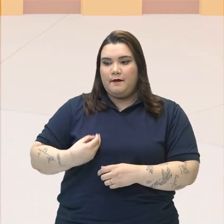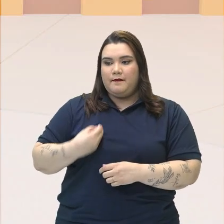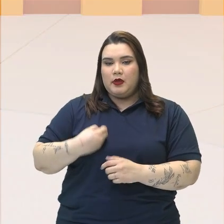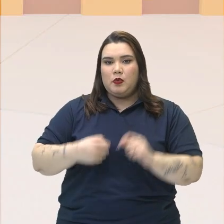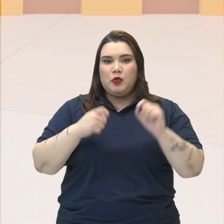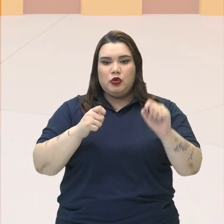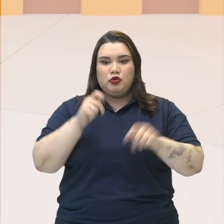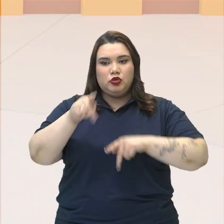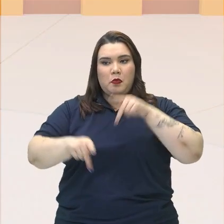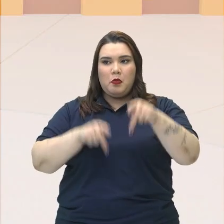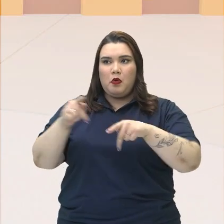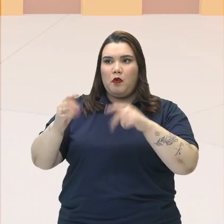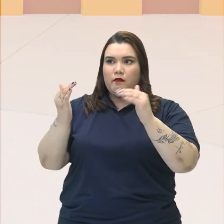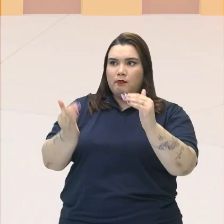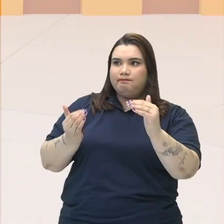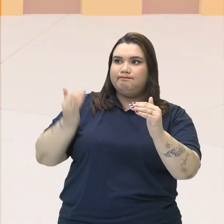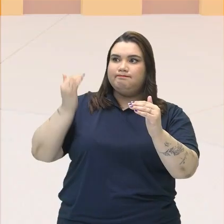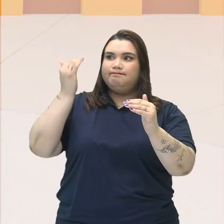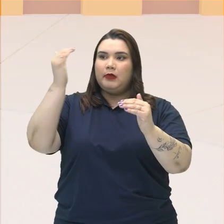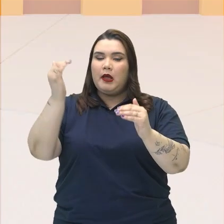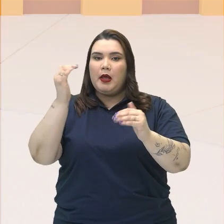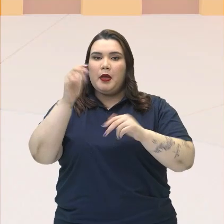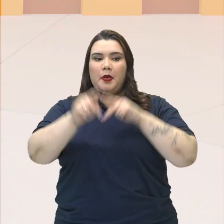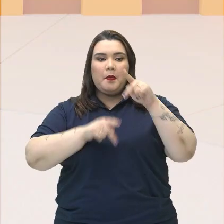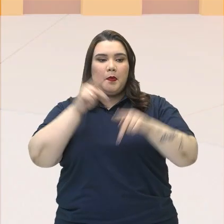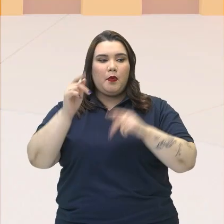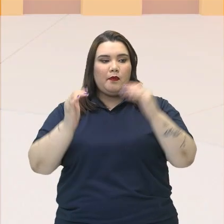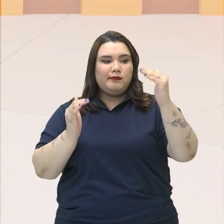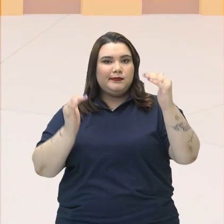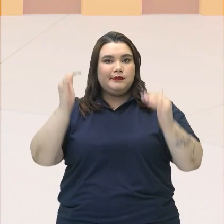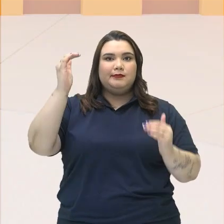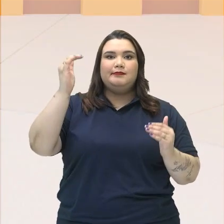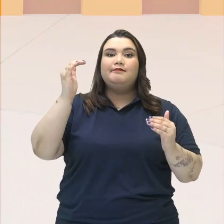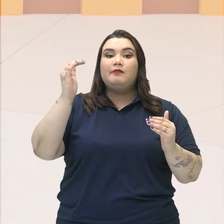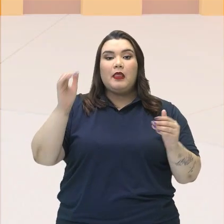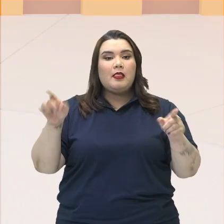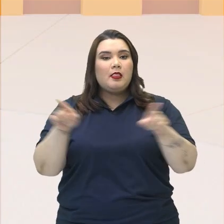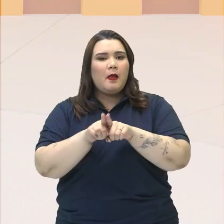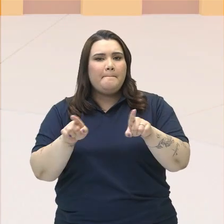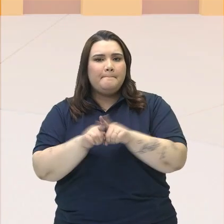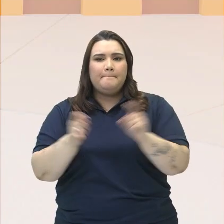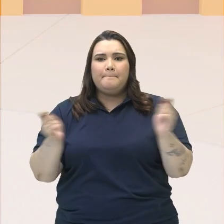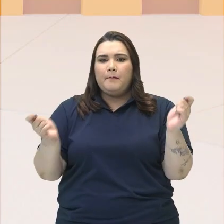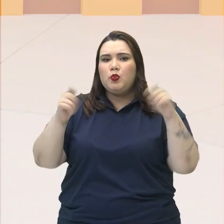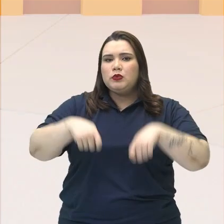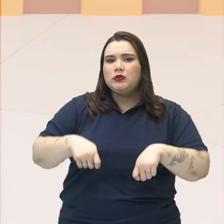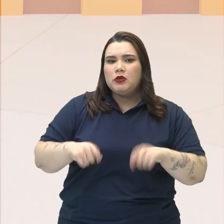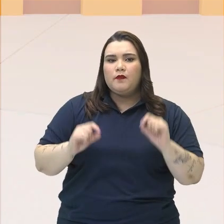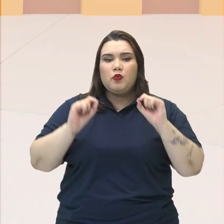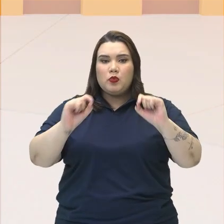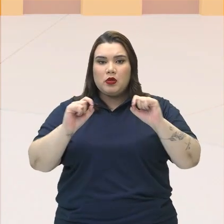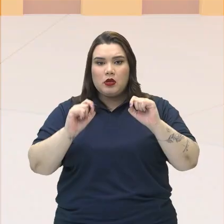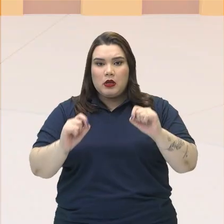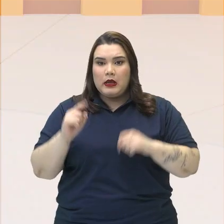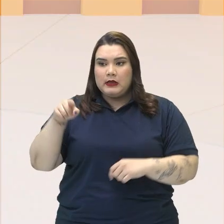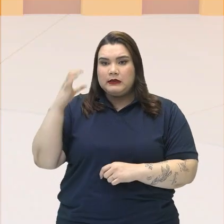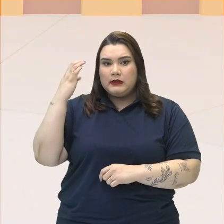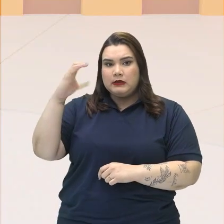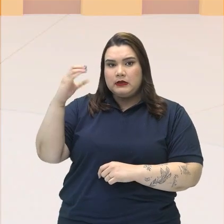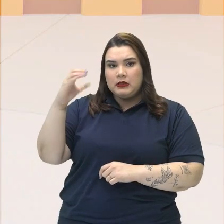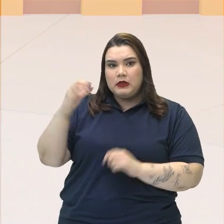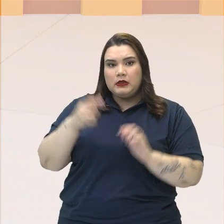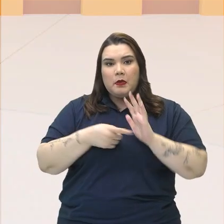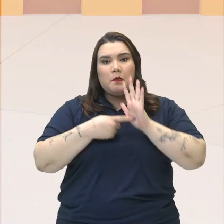raças superiores e inferiores, e na possibilidade de empregar a ciência e